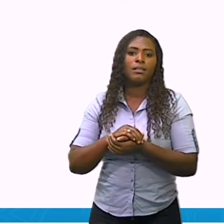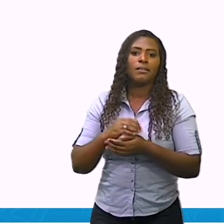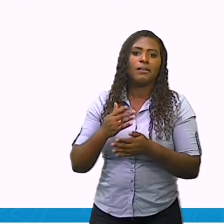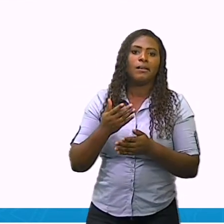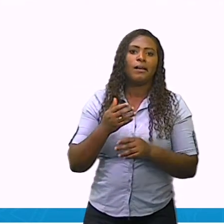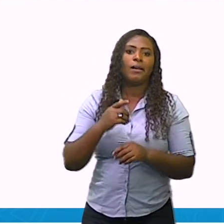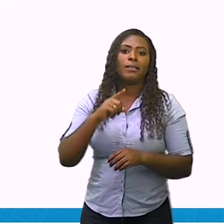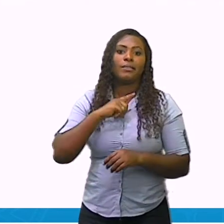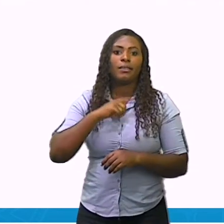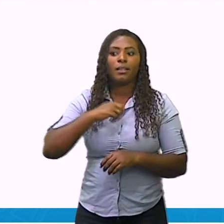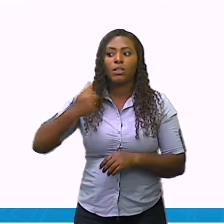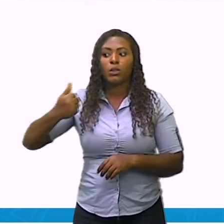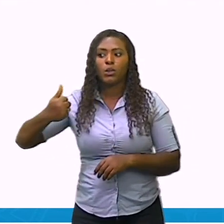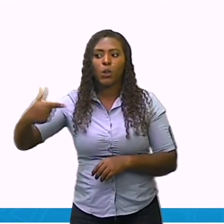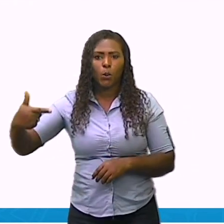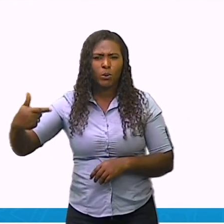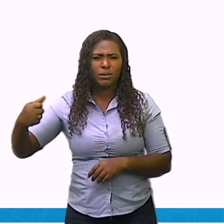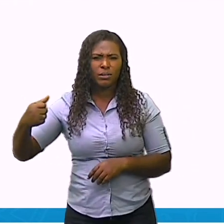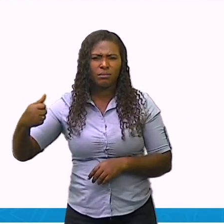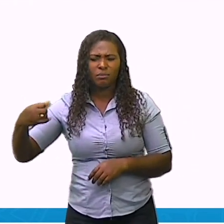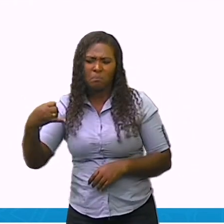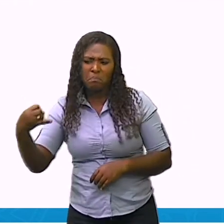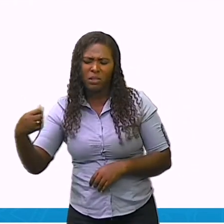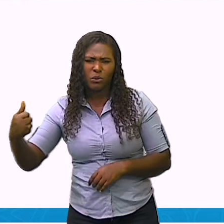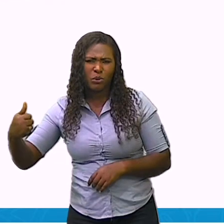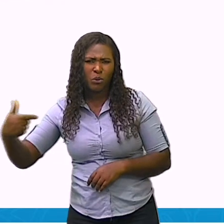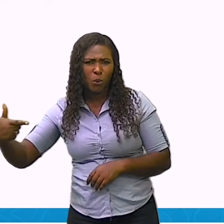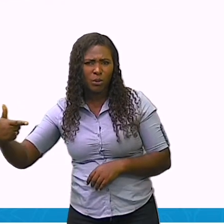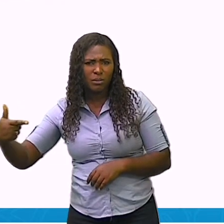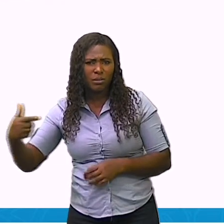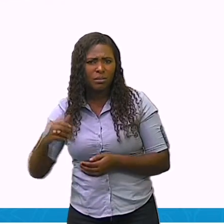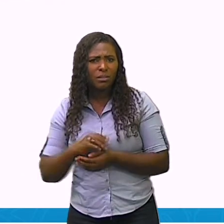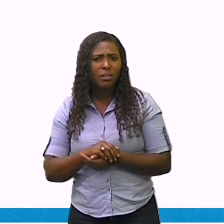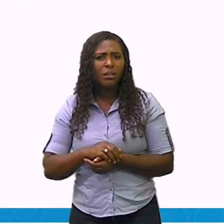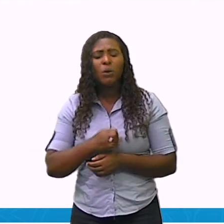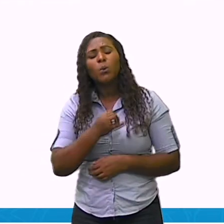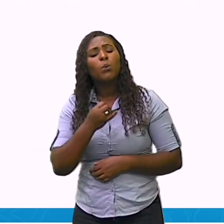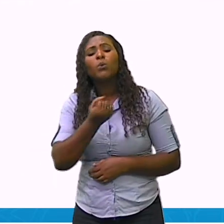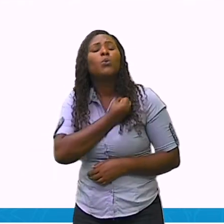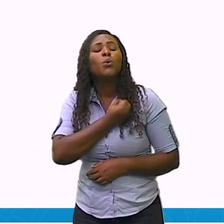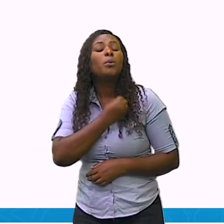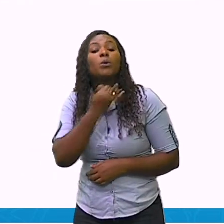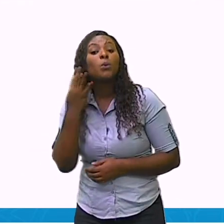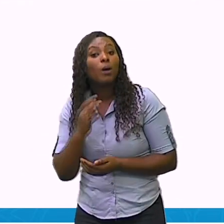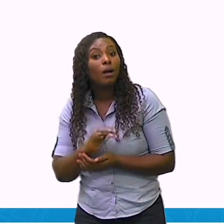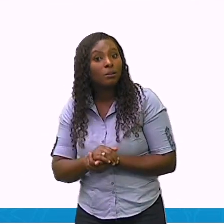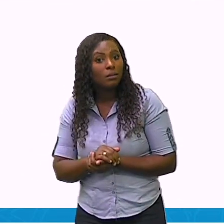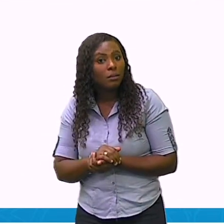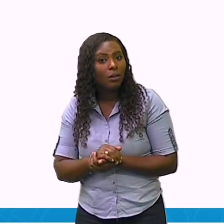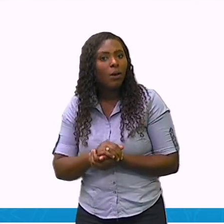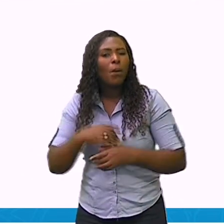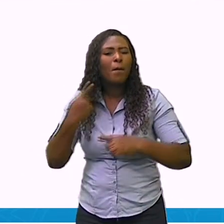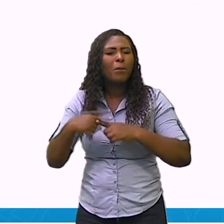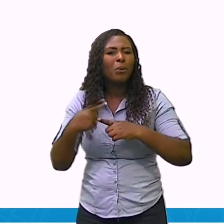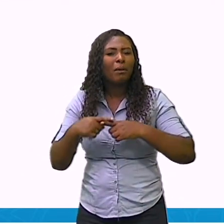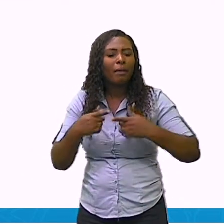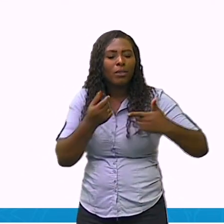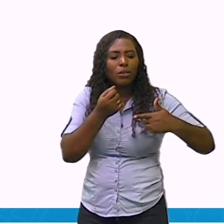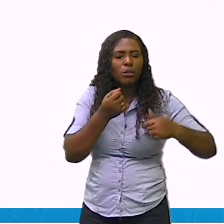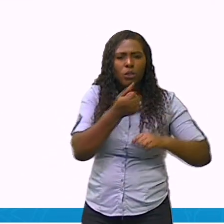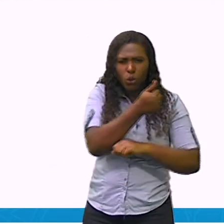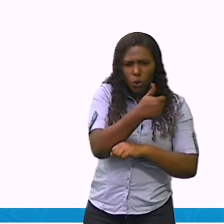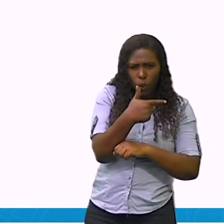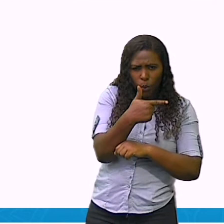foi o número que eu coloquei? O dobro. Para dar 12, a metade de 12 vai